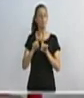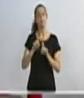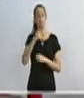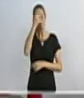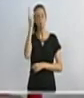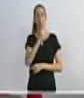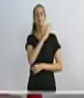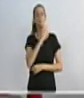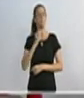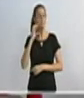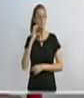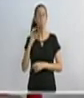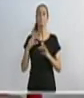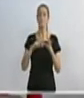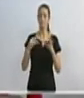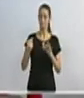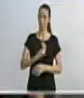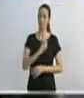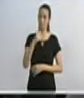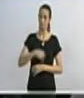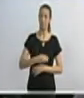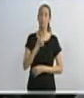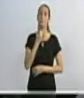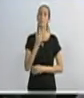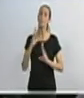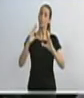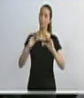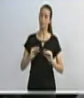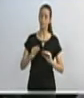problema de toda a comunidade de Blumenau. Boa noite.